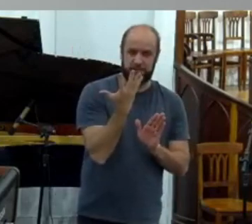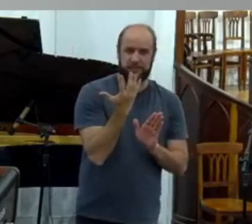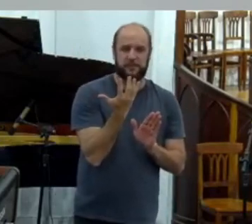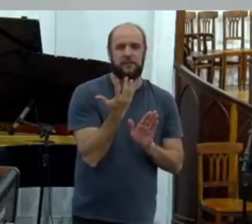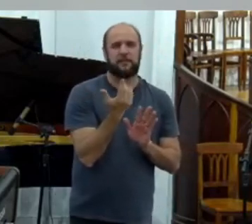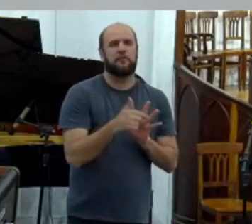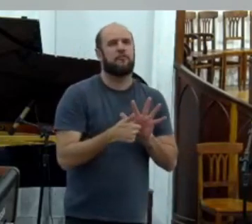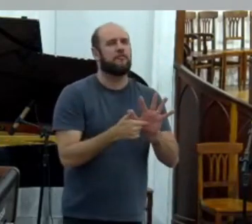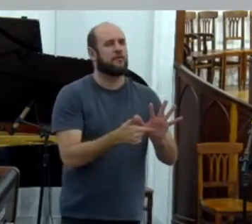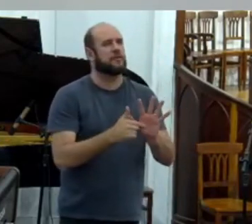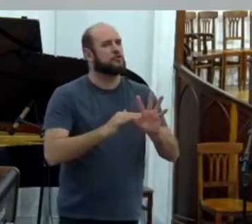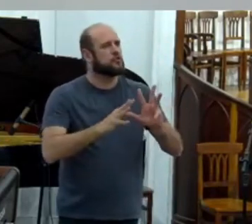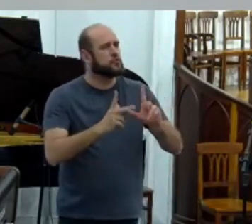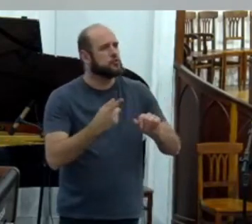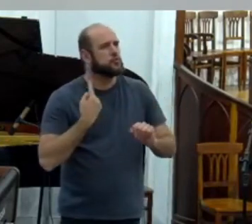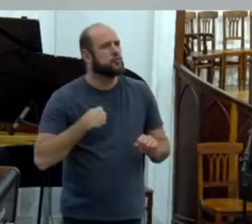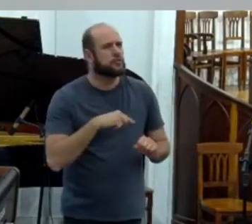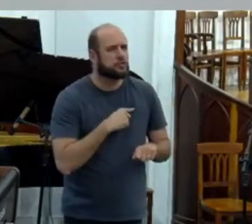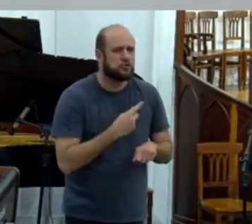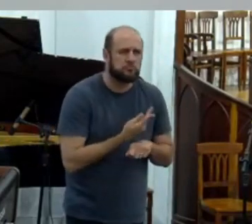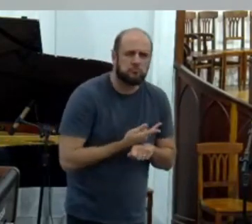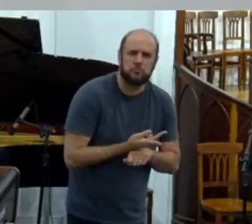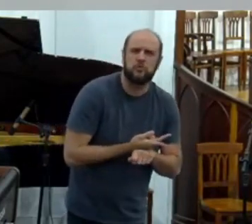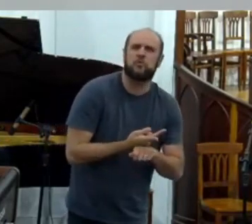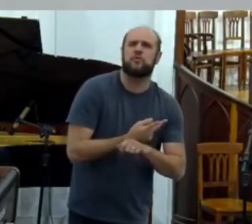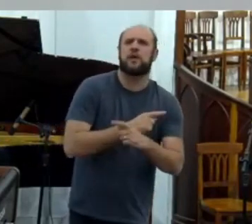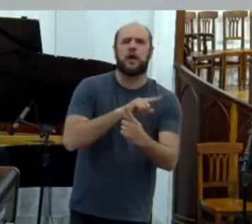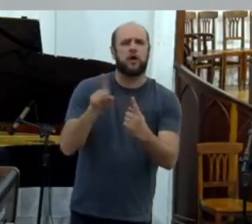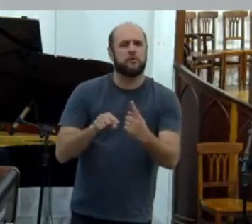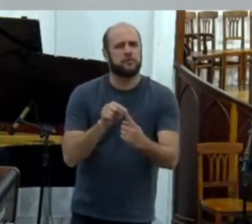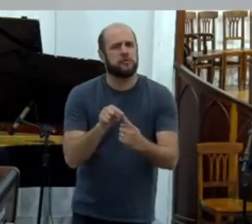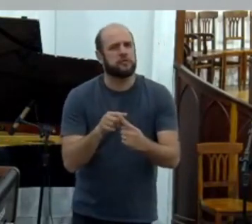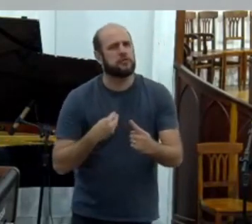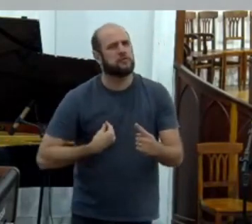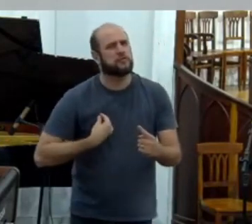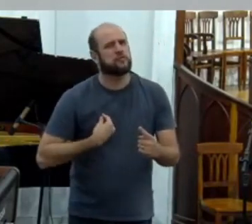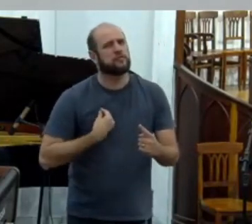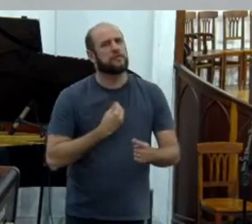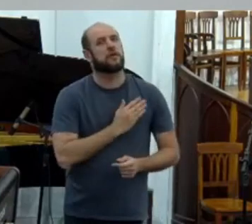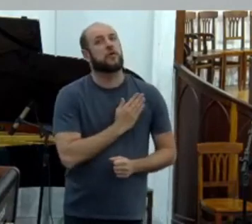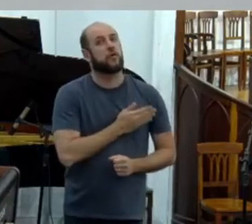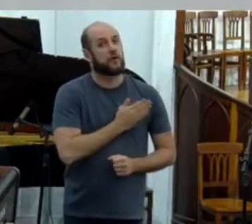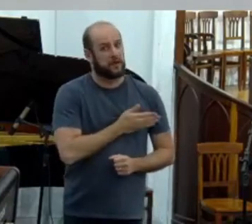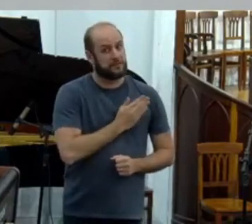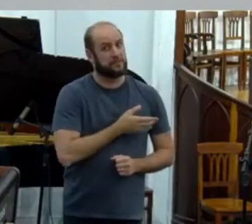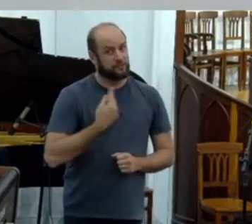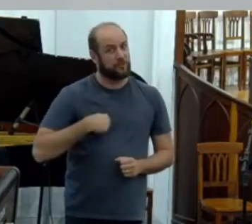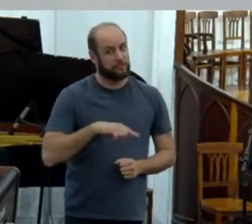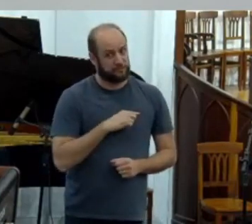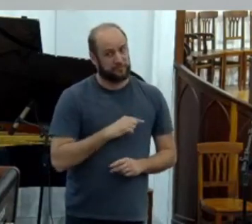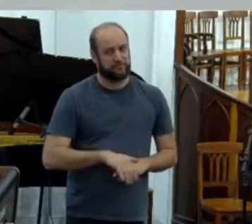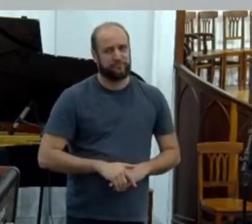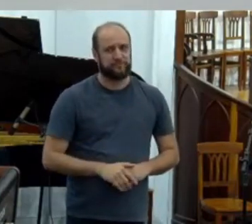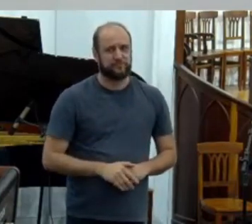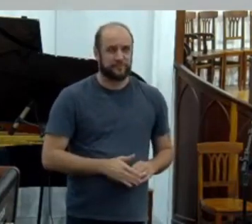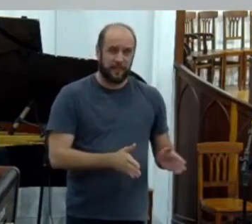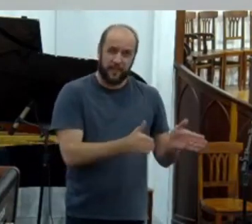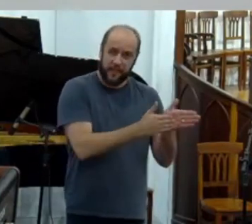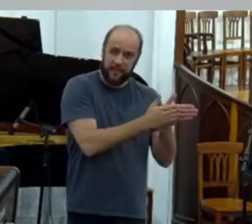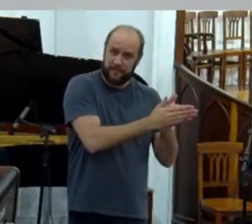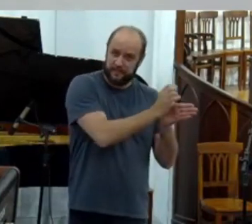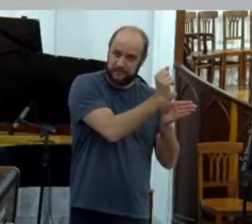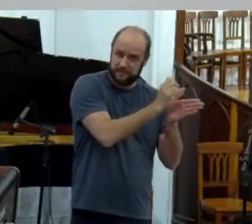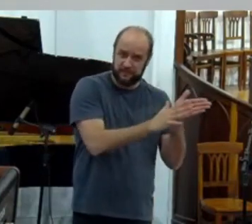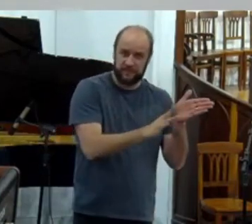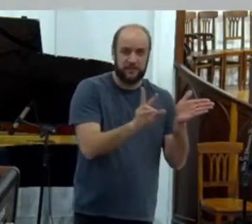que tudo que nós buscamos e almejamos é uma questão do nosso coração. Aqui, Salomão